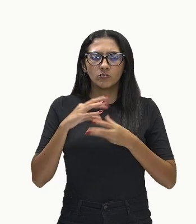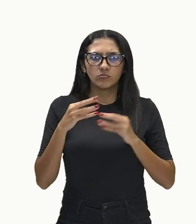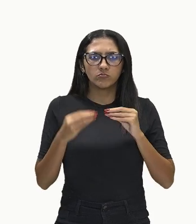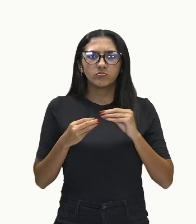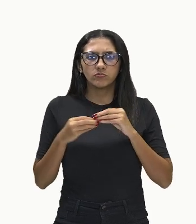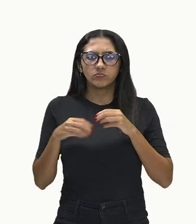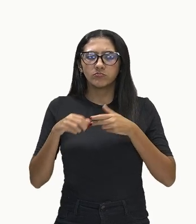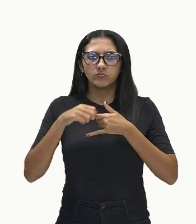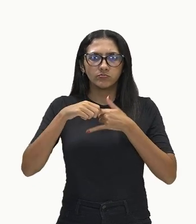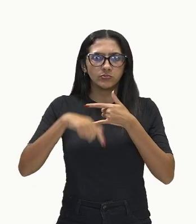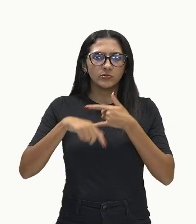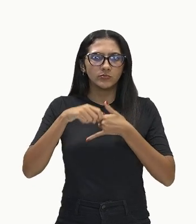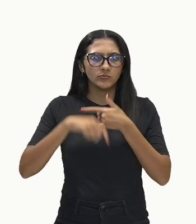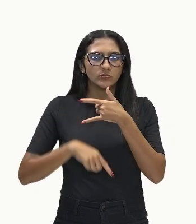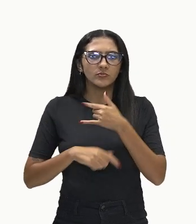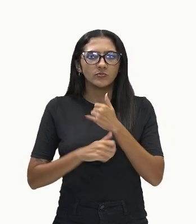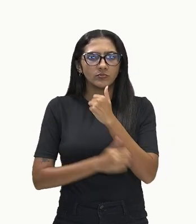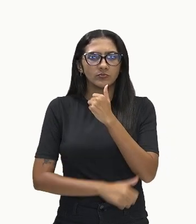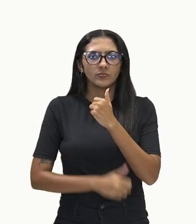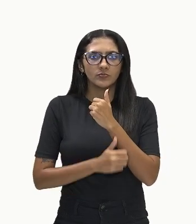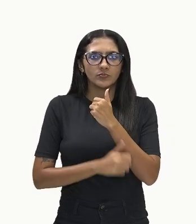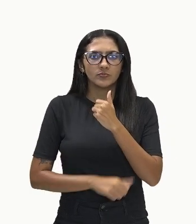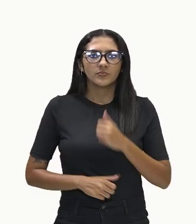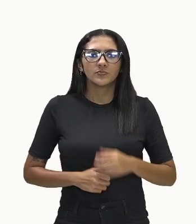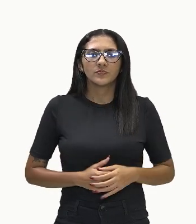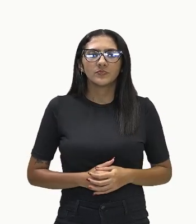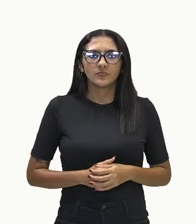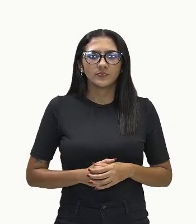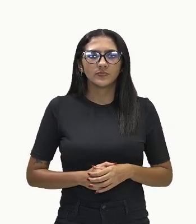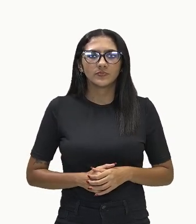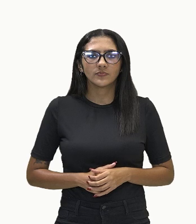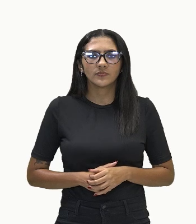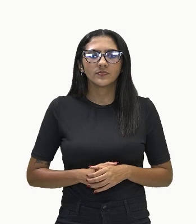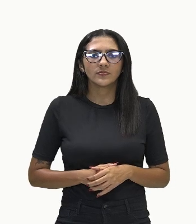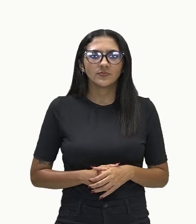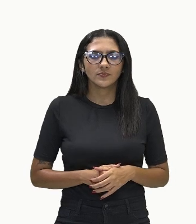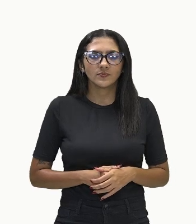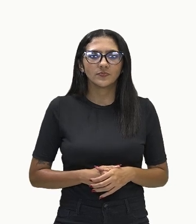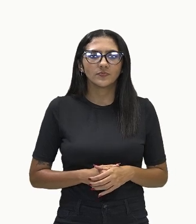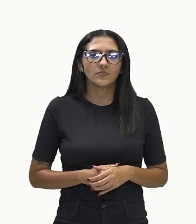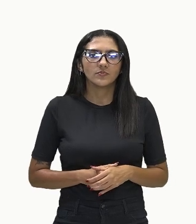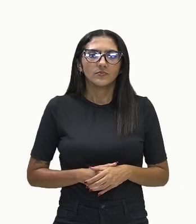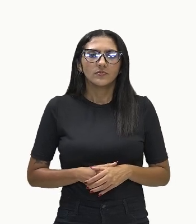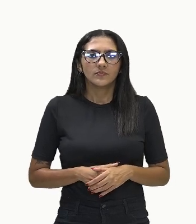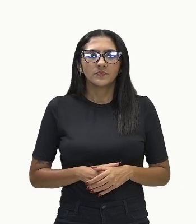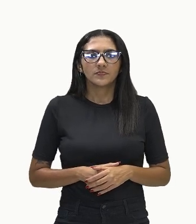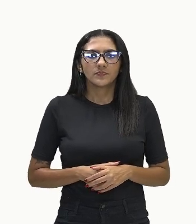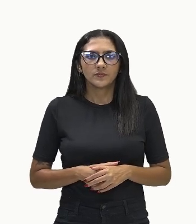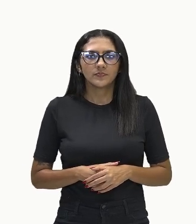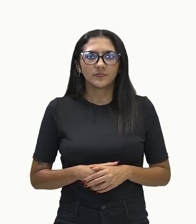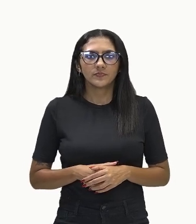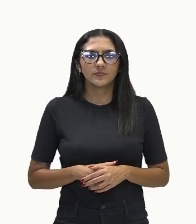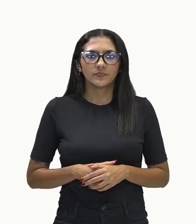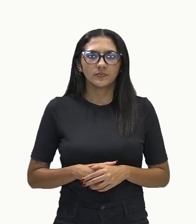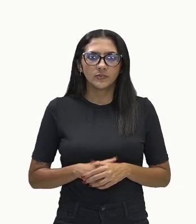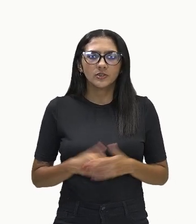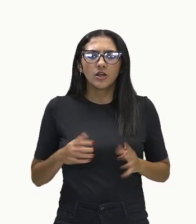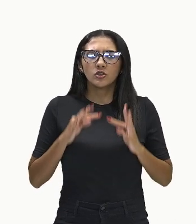fecal a ser eliminado no formato de fezes. Então, para que tudo